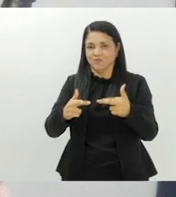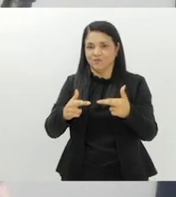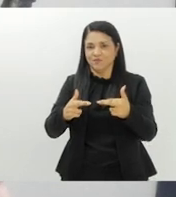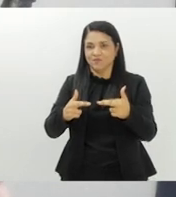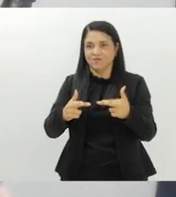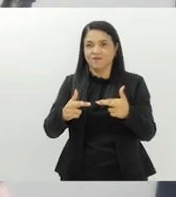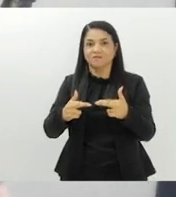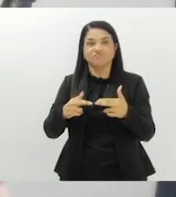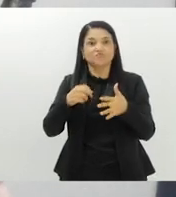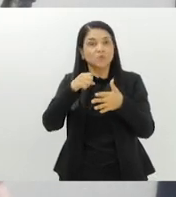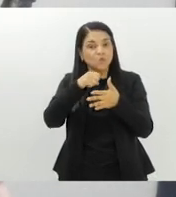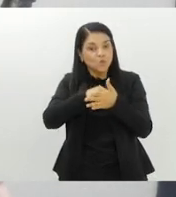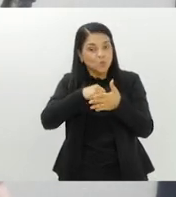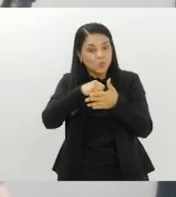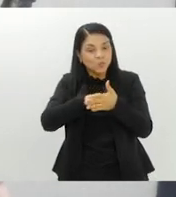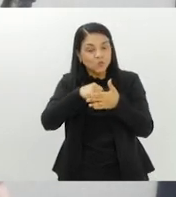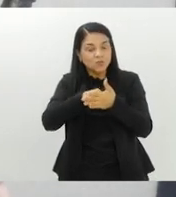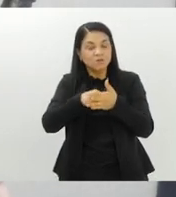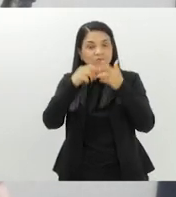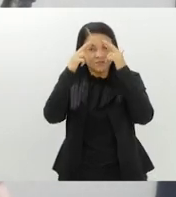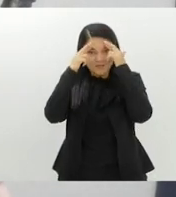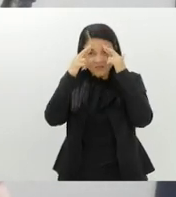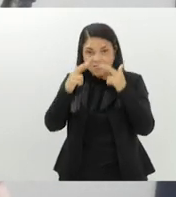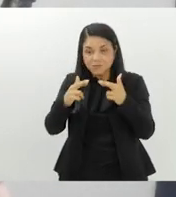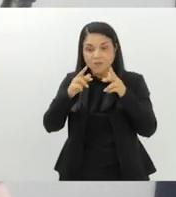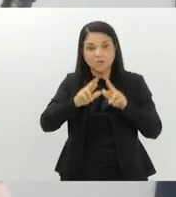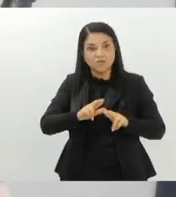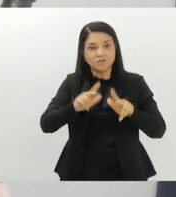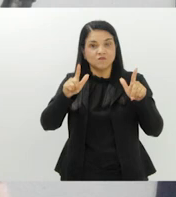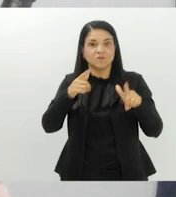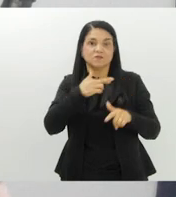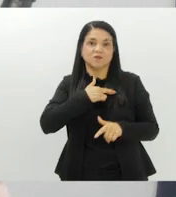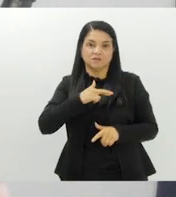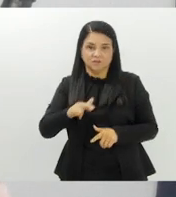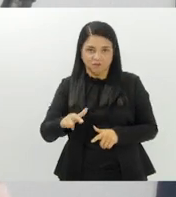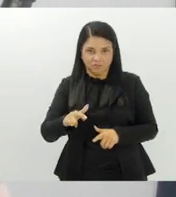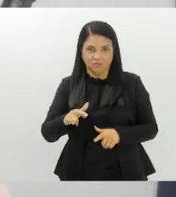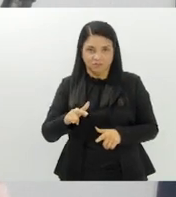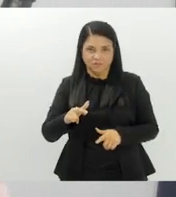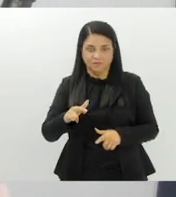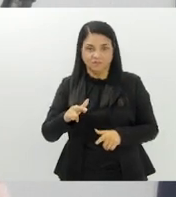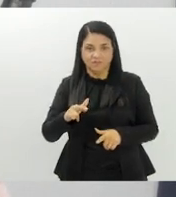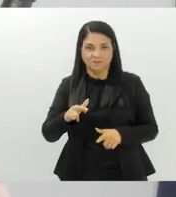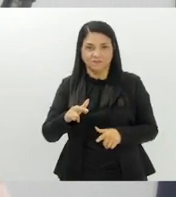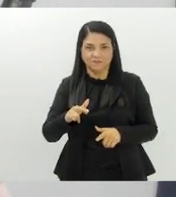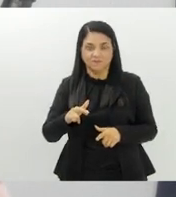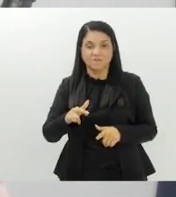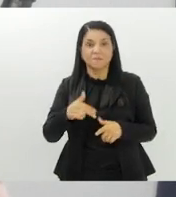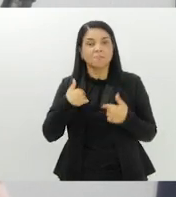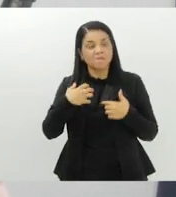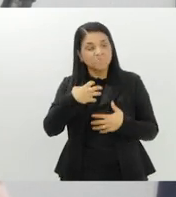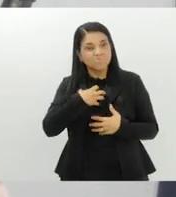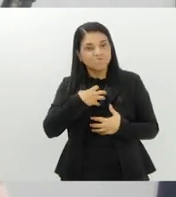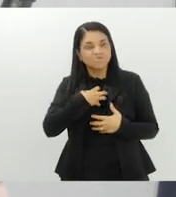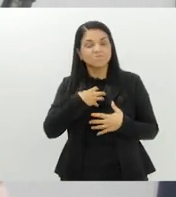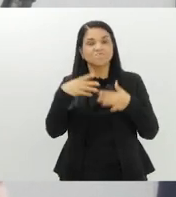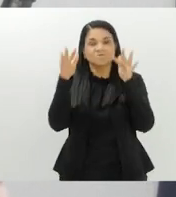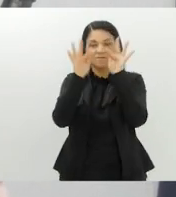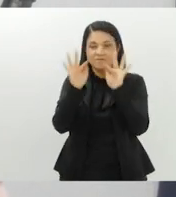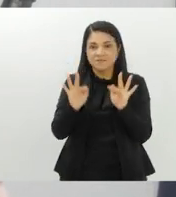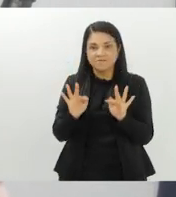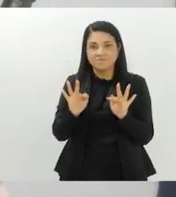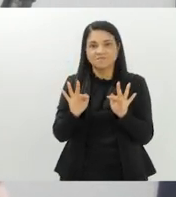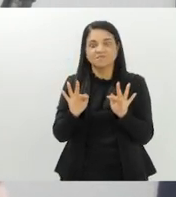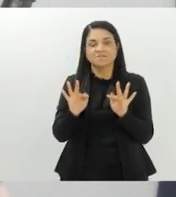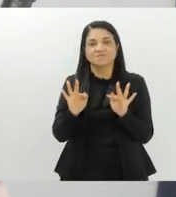verdade, lutamos por isso, respeito às diferenças. E também quero dizer que eu me sinto muito feliz, já